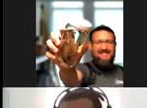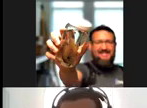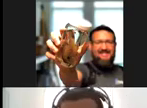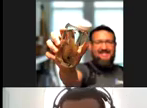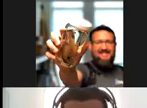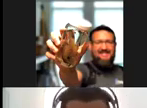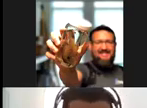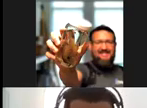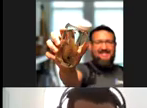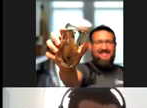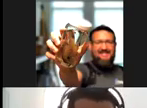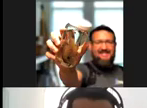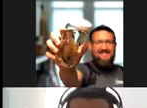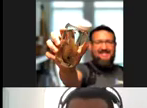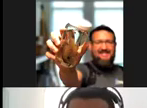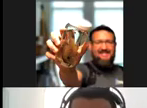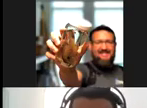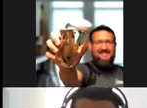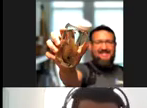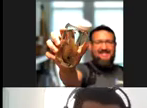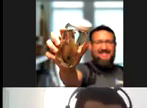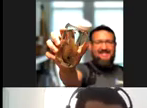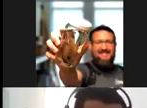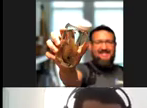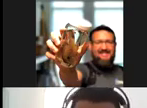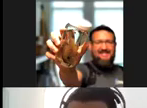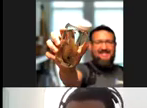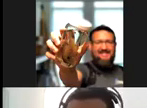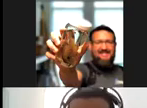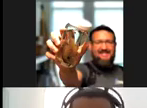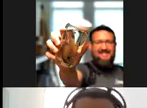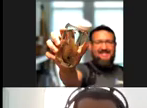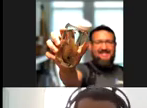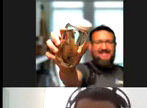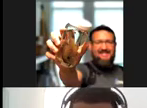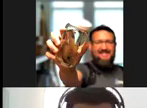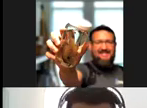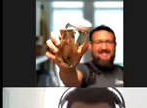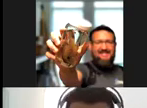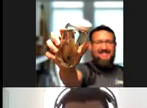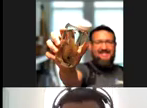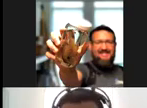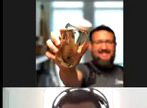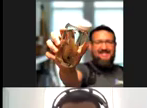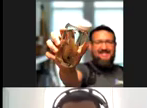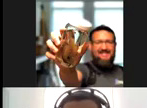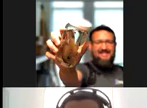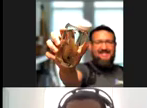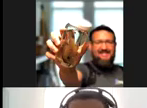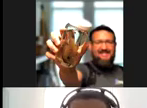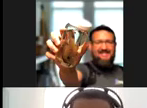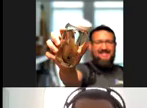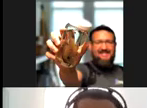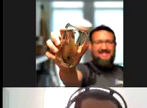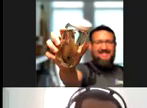Aí ele contratou a universidade, contratou um matemático, um físico, um zootecnista, um veterinário. E isso andou por um tempo, eles